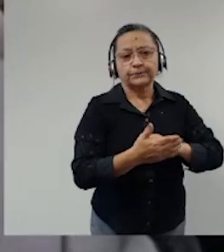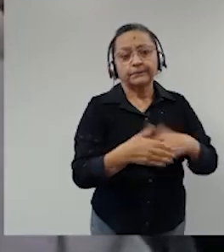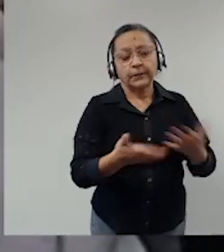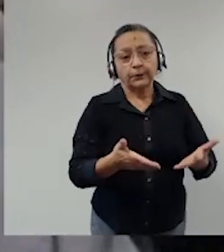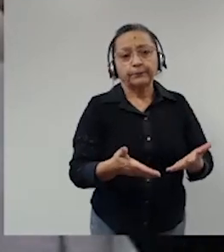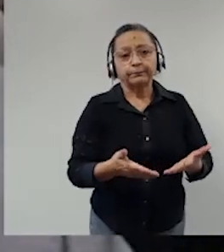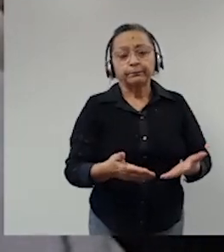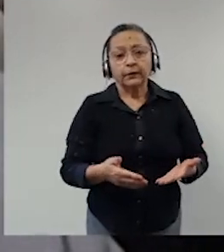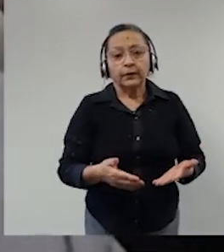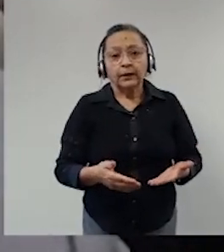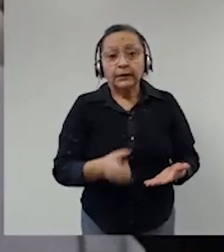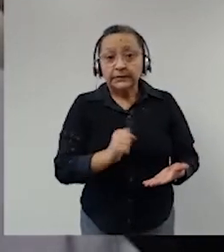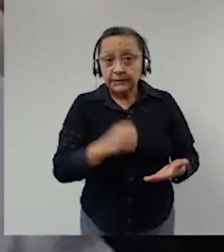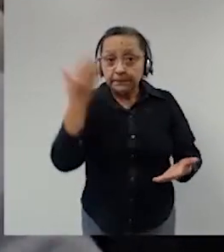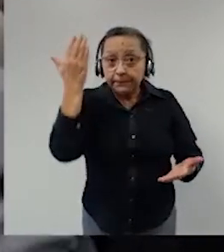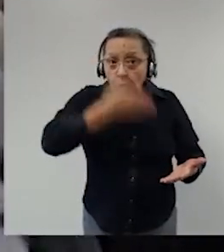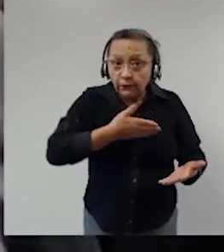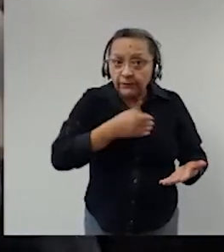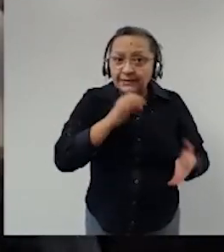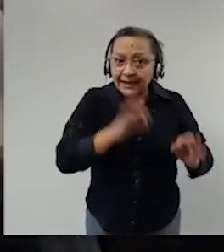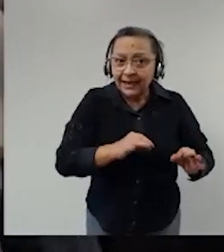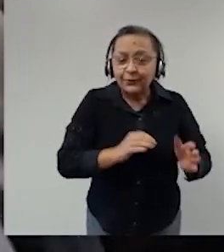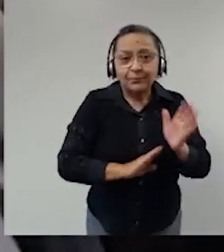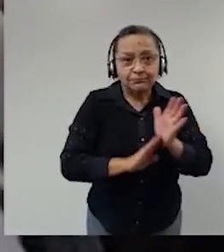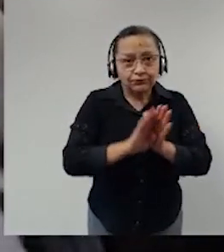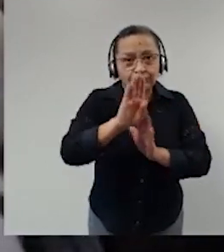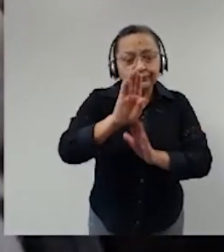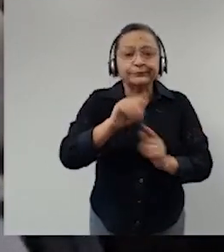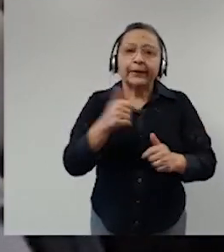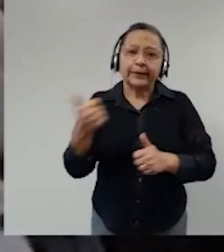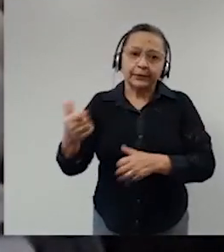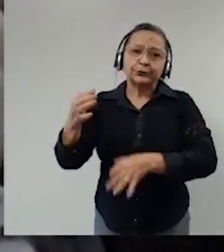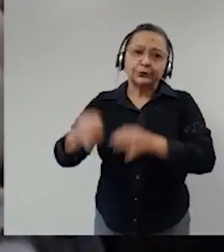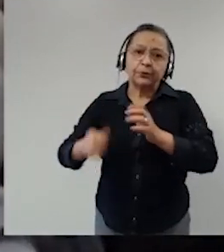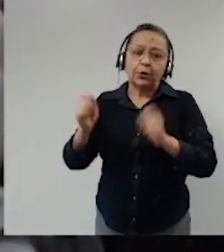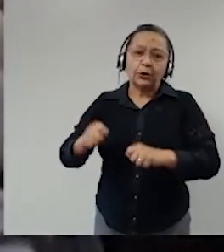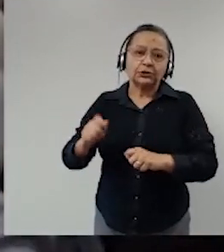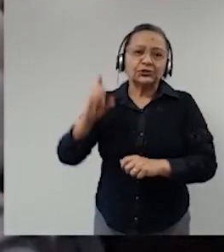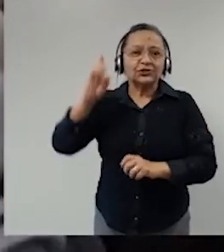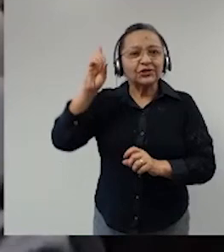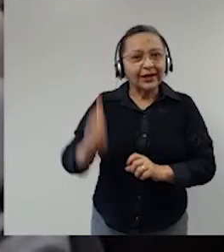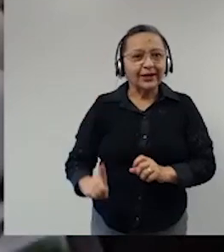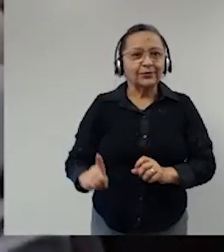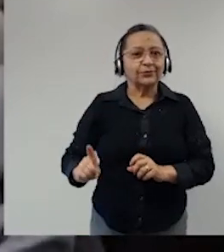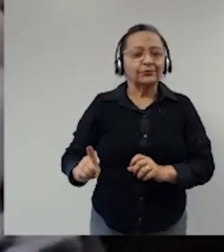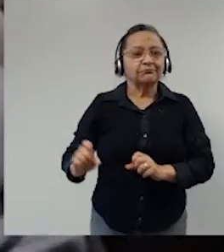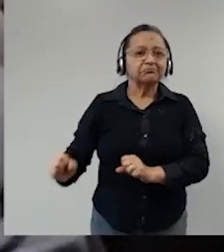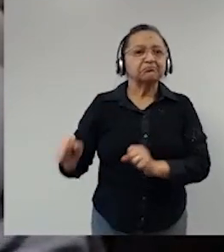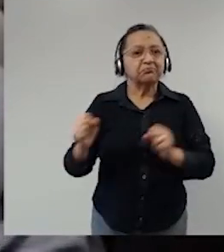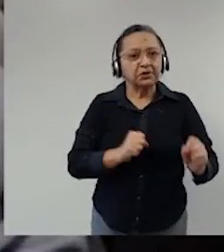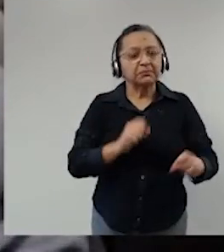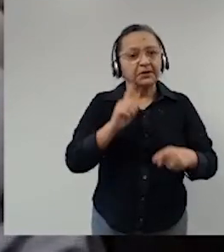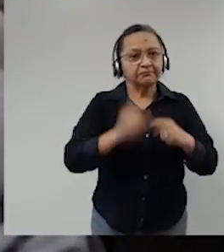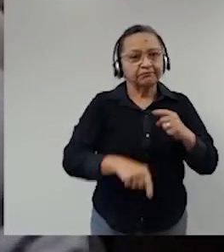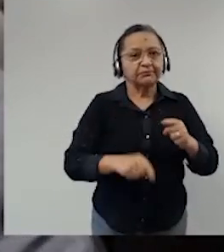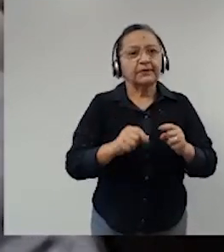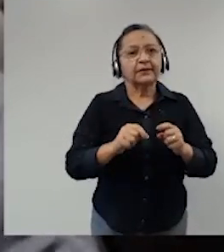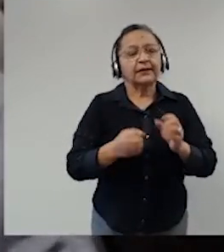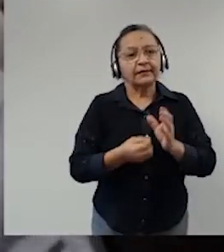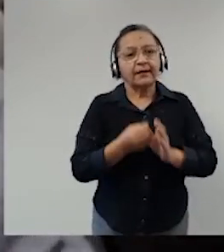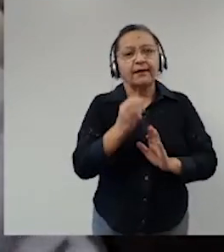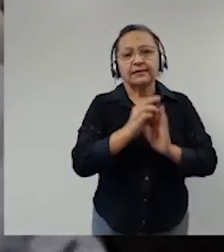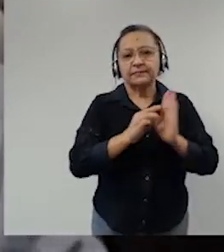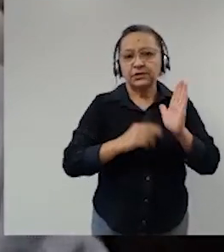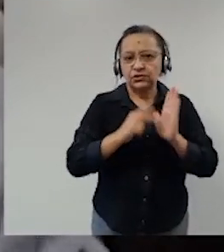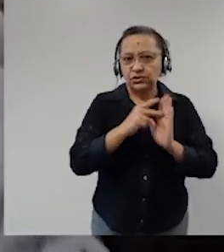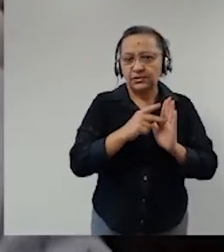da pandemia que justificam medidas como essa, né? Eu, encaminhando para o final, né, eu gostaria de fazer